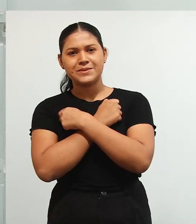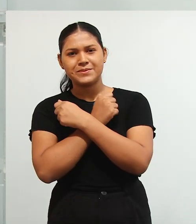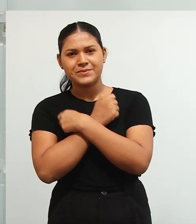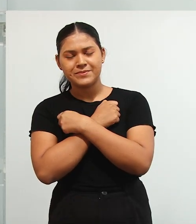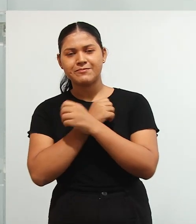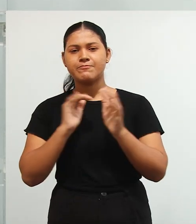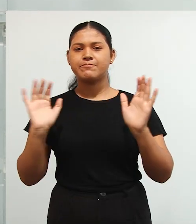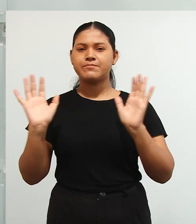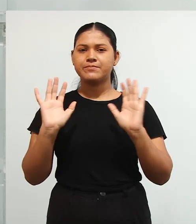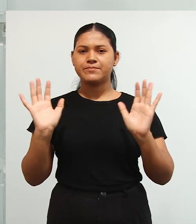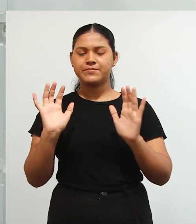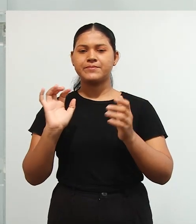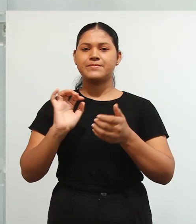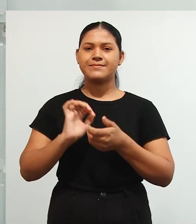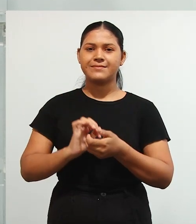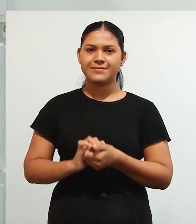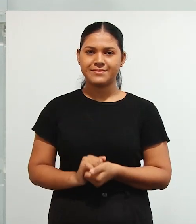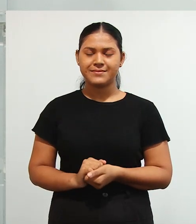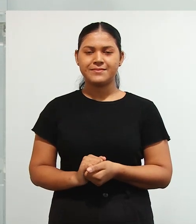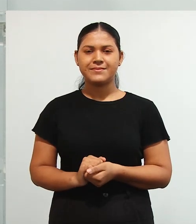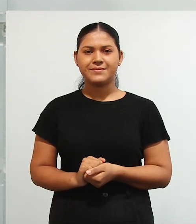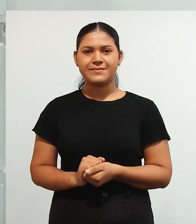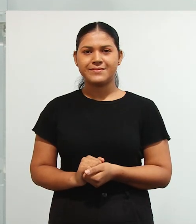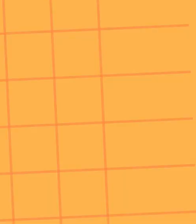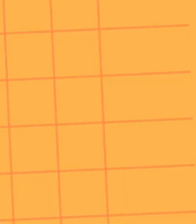até uma outra oportunidade.